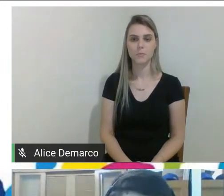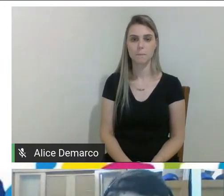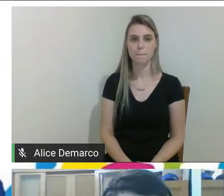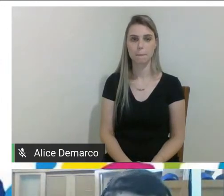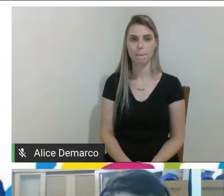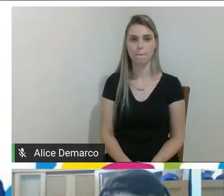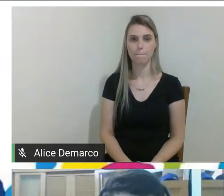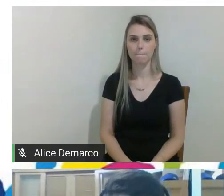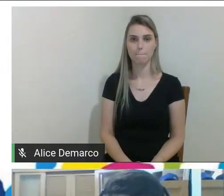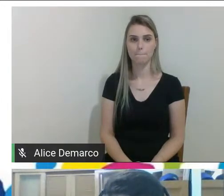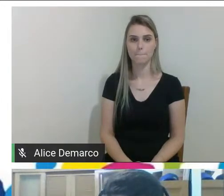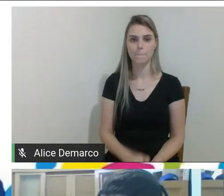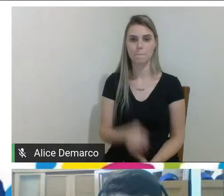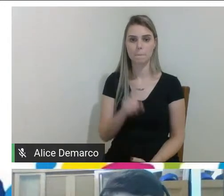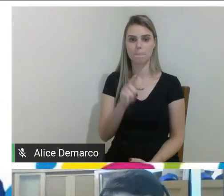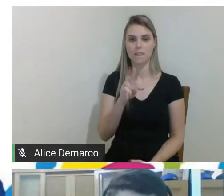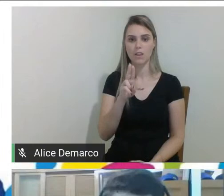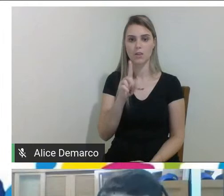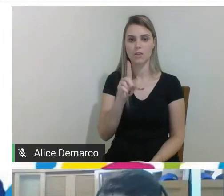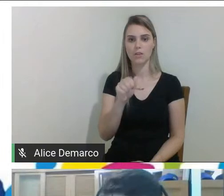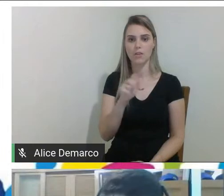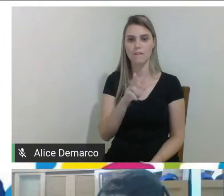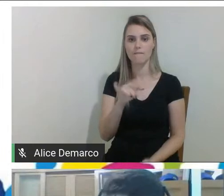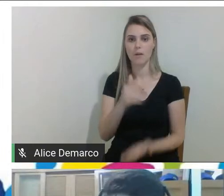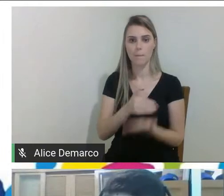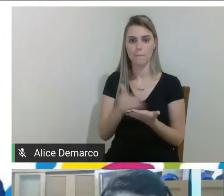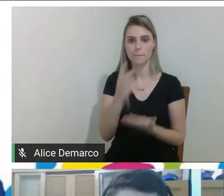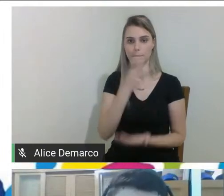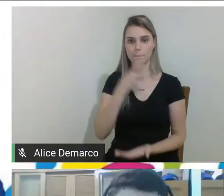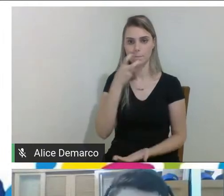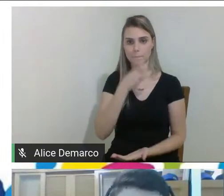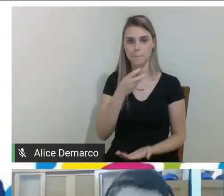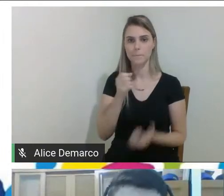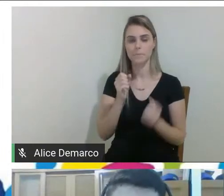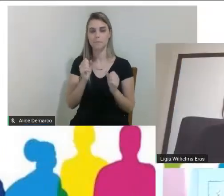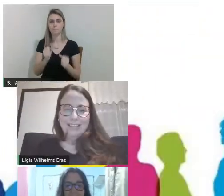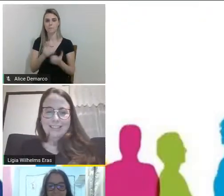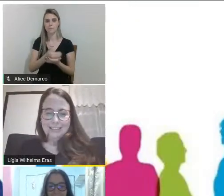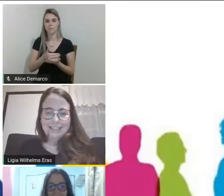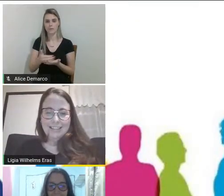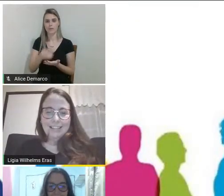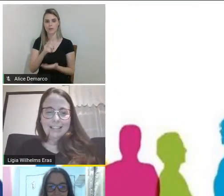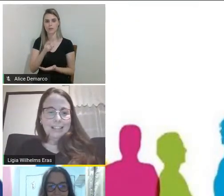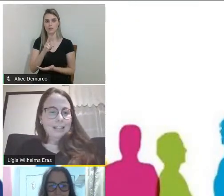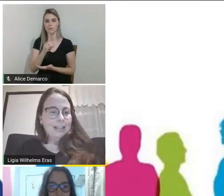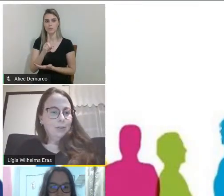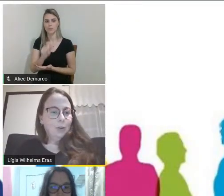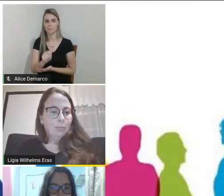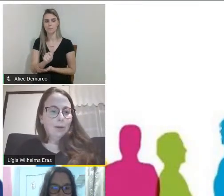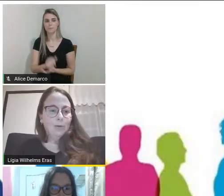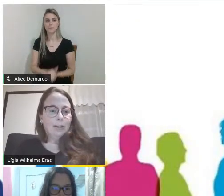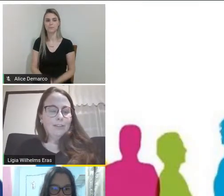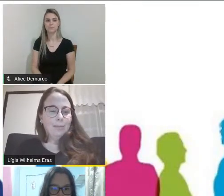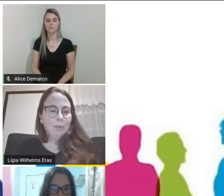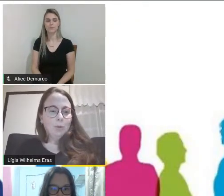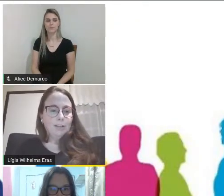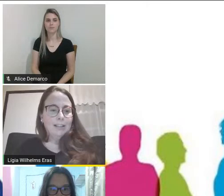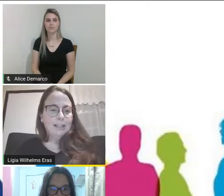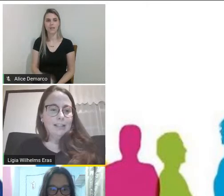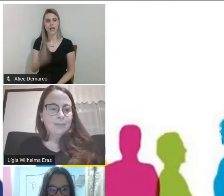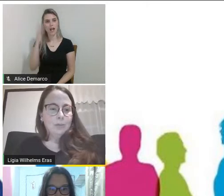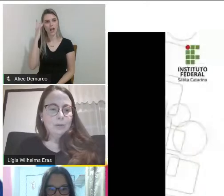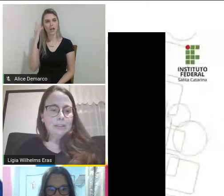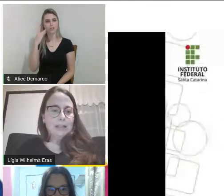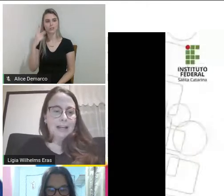a Duda que vai apresentar que vai iniciar então a palavra inicial a Duda acho que o Paulo já vai